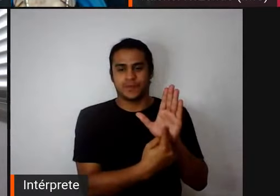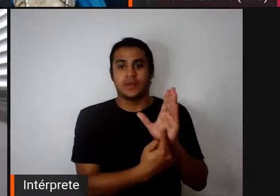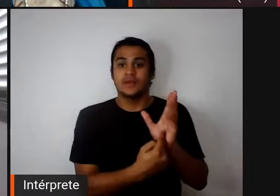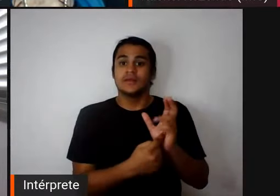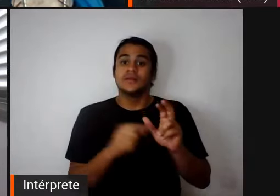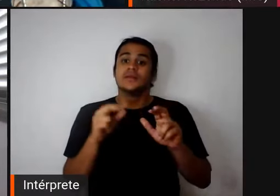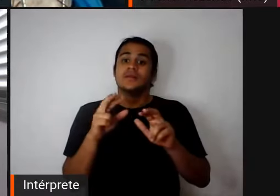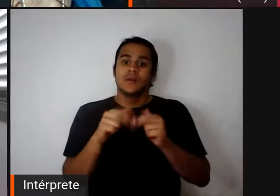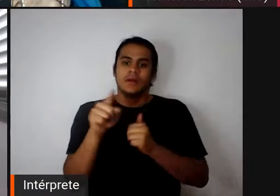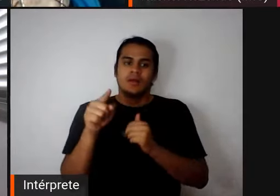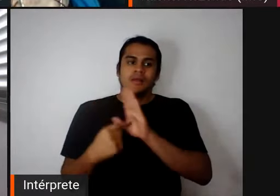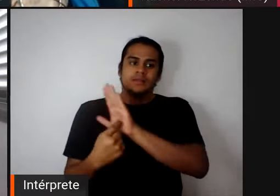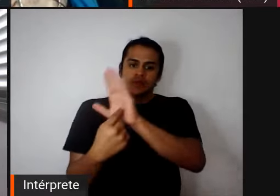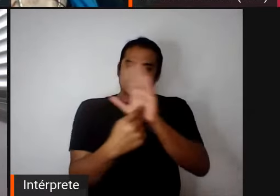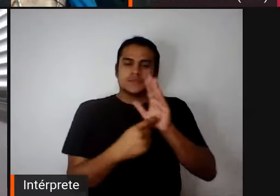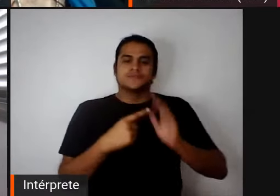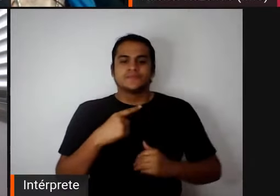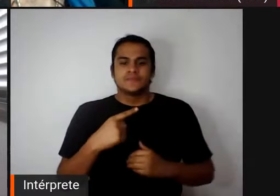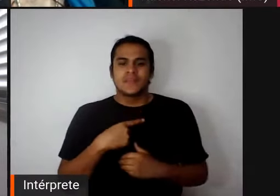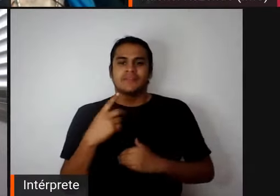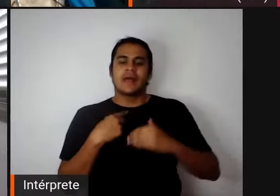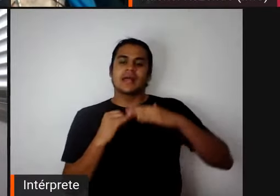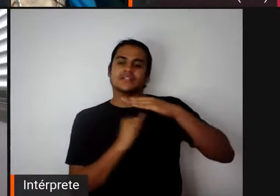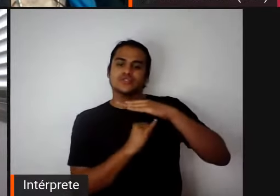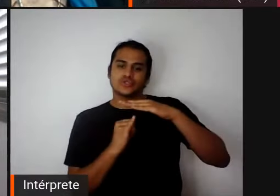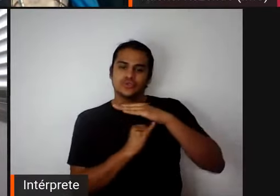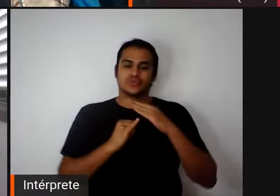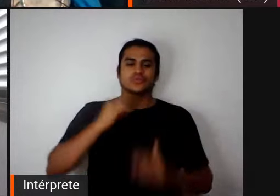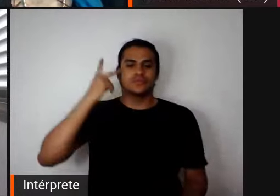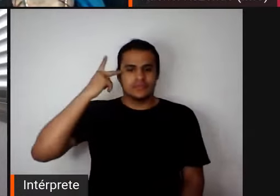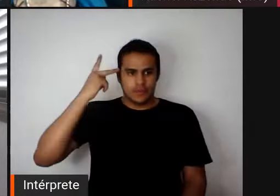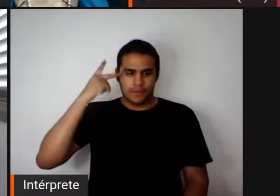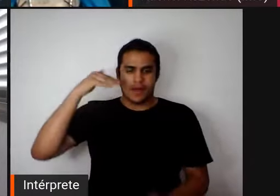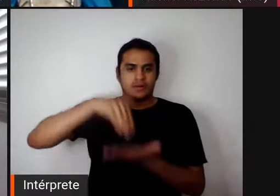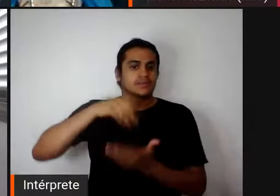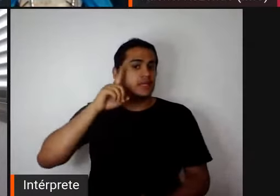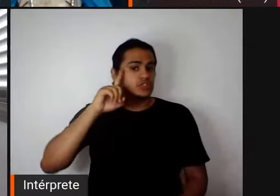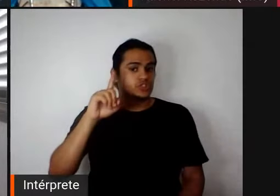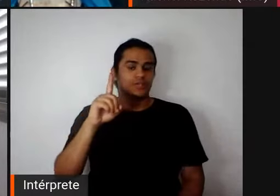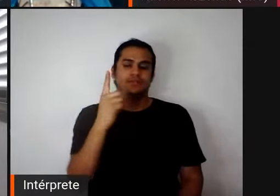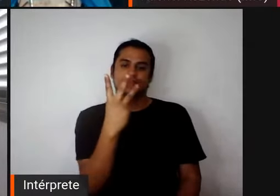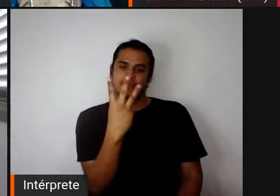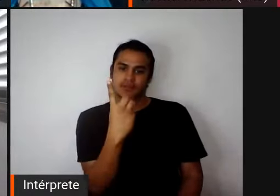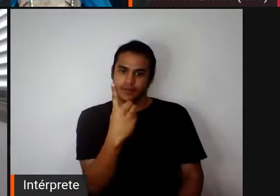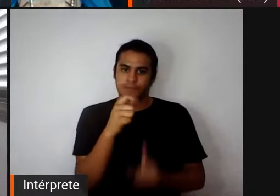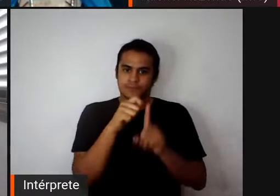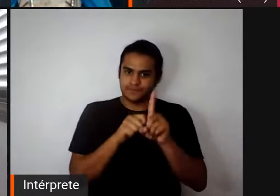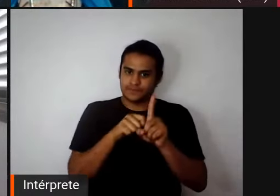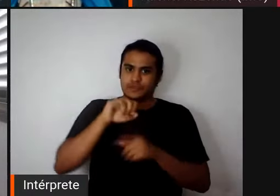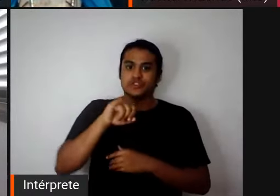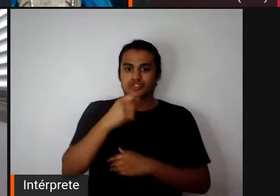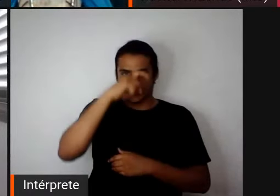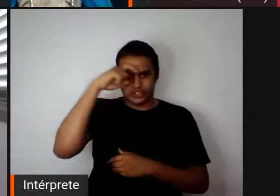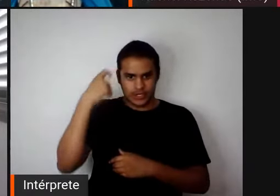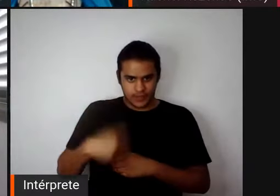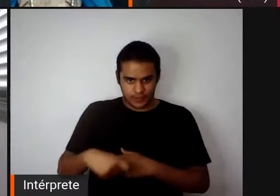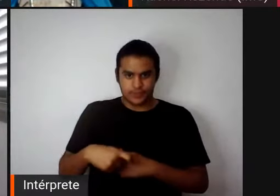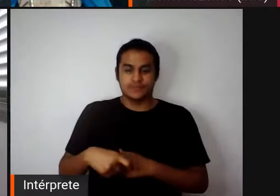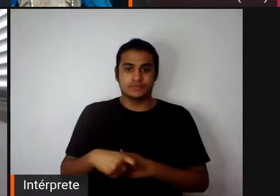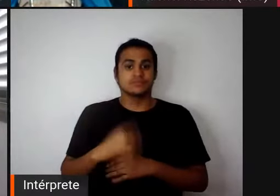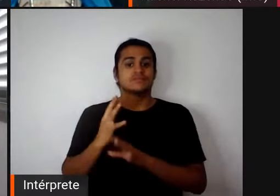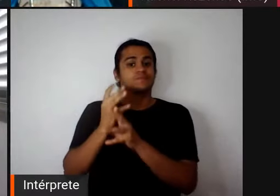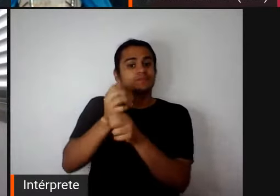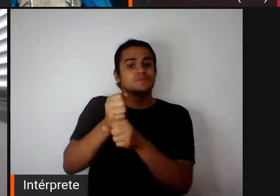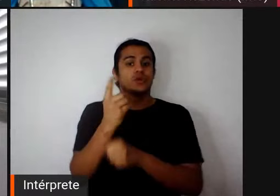Instituto Paulista, né, no Instituto de São Paulo, até o dia 31 de janeiro, eram vídeos, 12